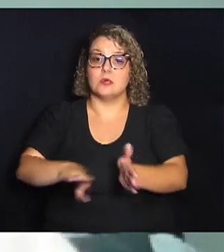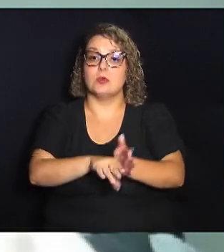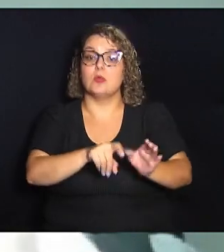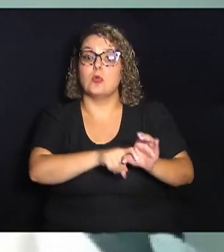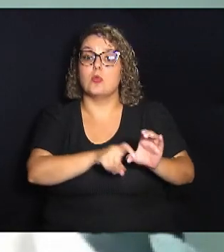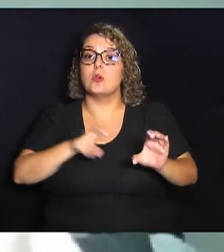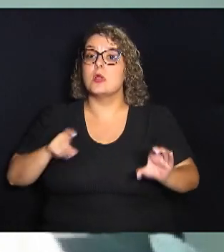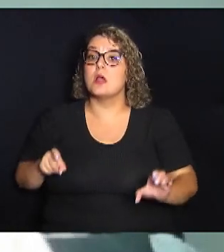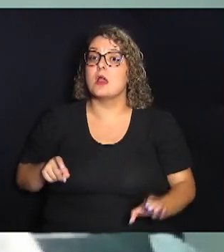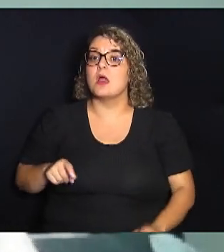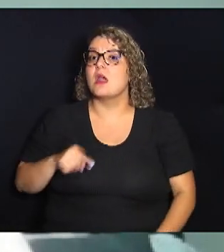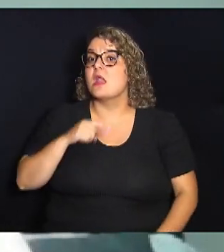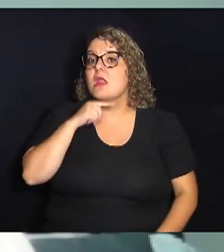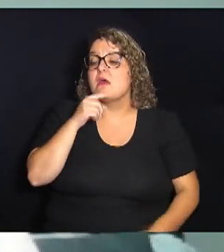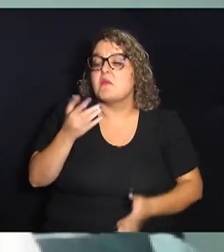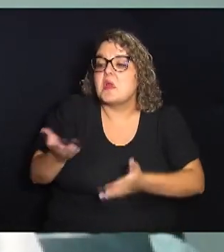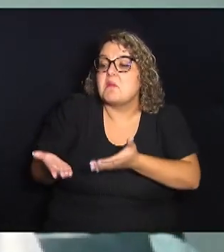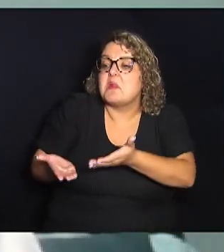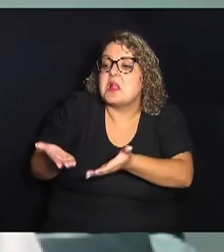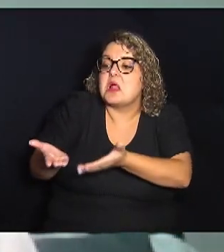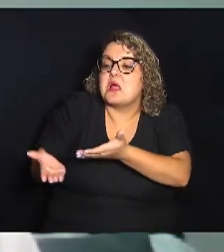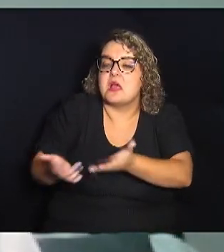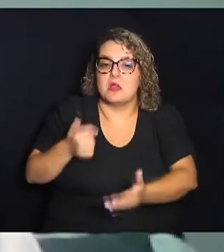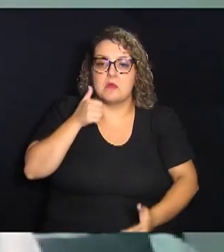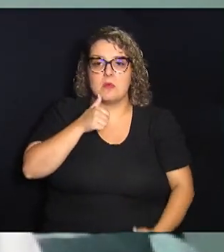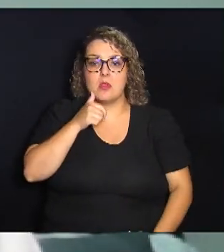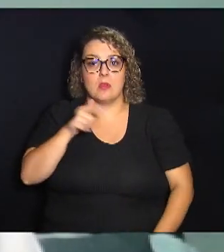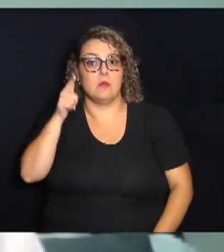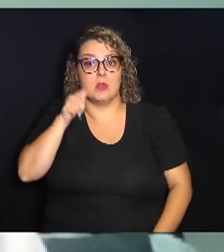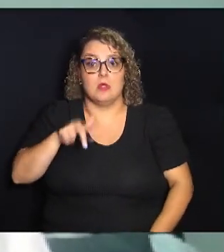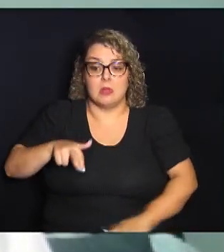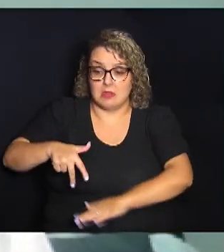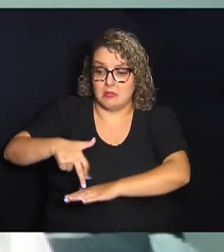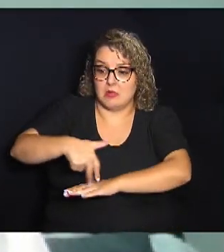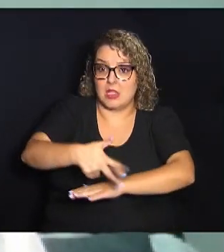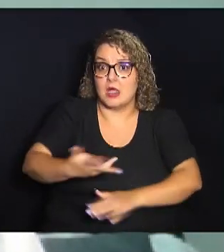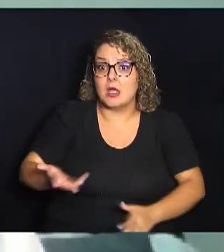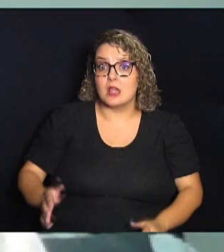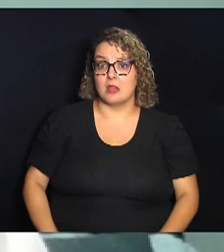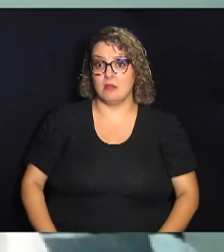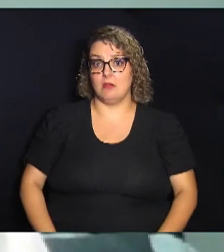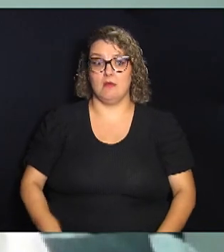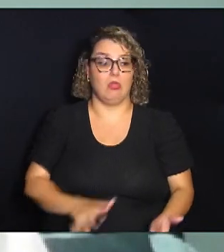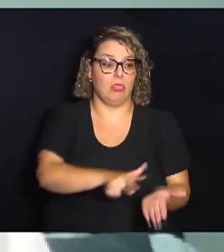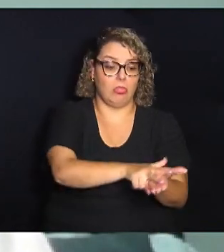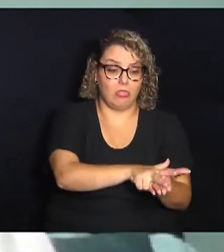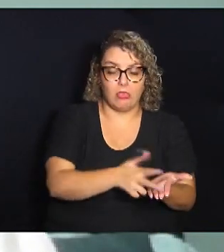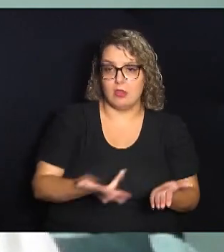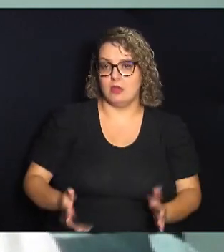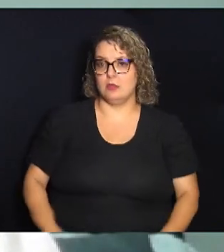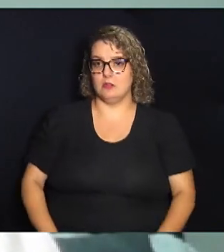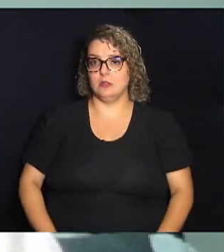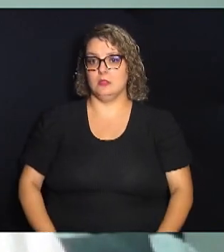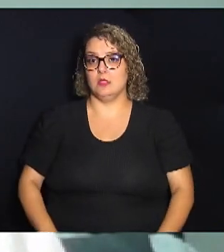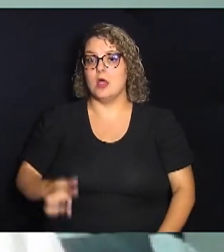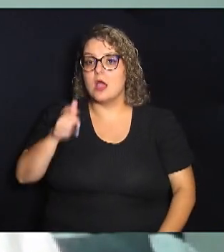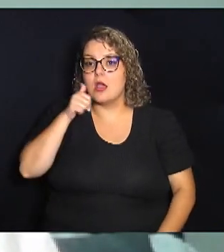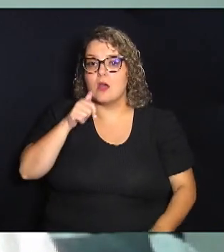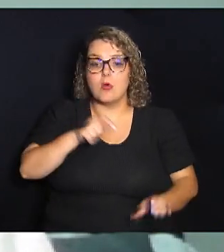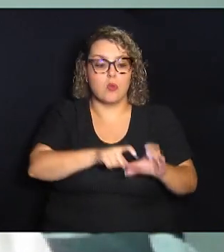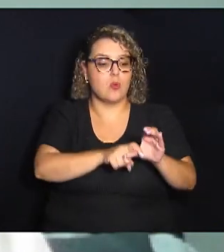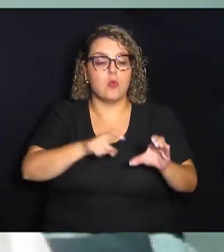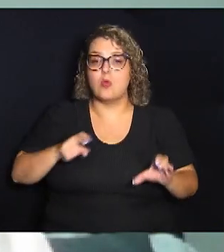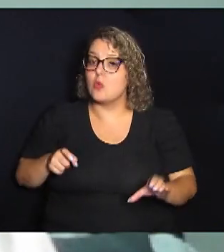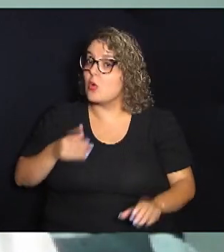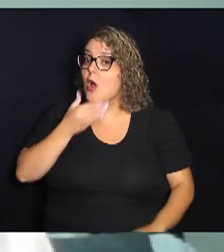que ninguém precisa ficar amparando essa mulher porque ela não consegue mexer as pernas, que ela fique de cama. Então, essa mulher tem que ter autonomia, o